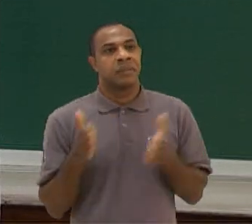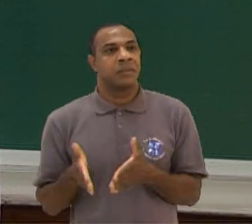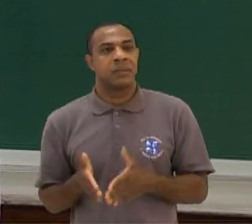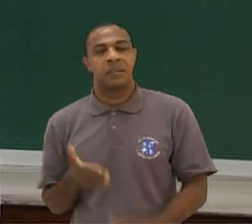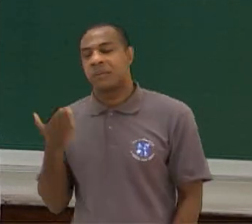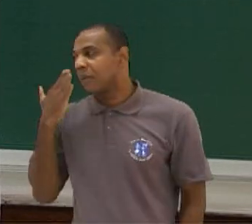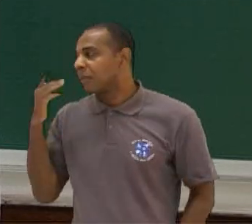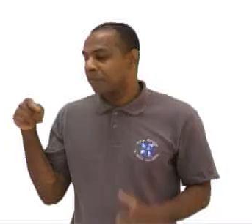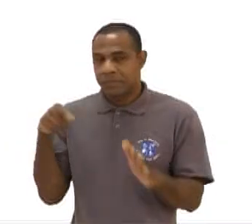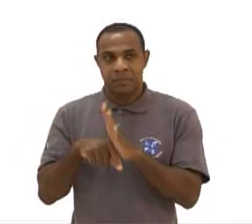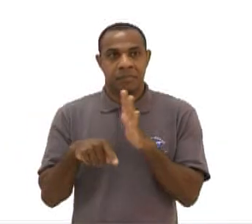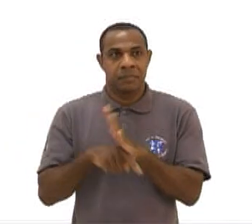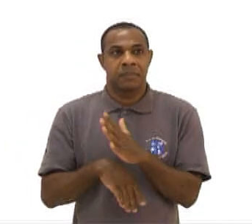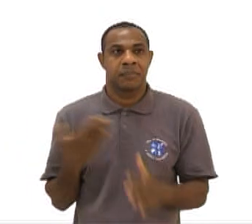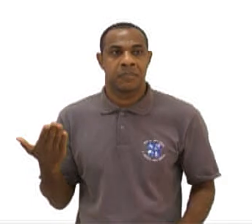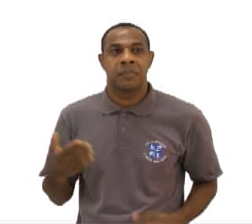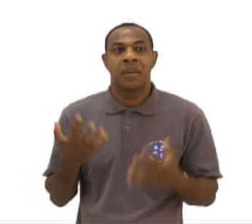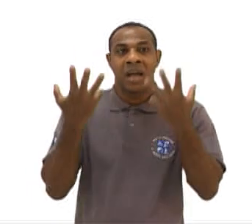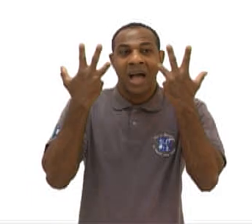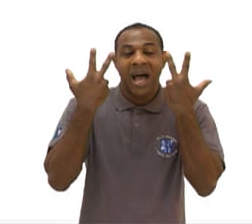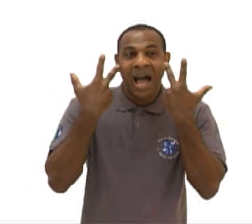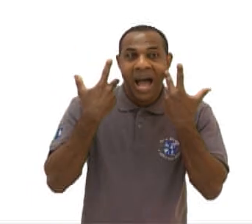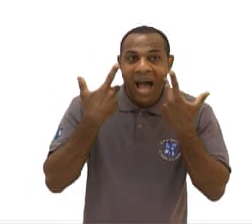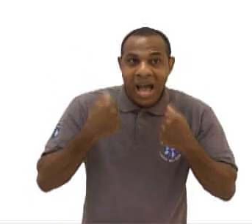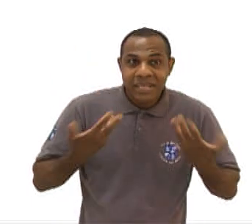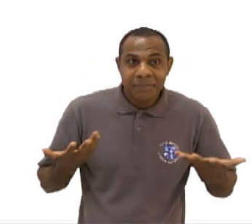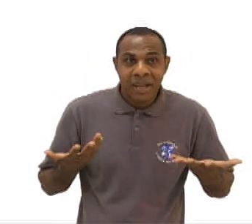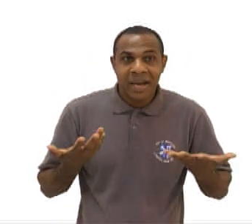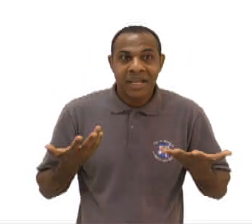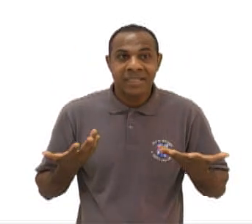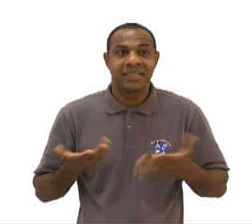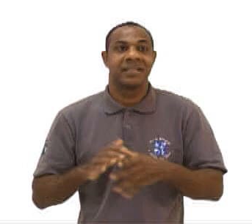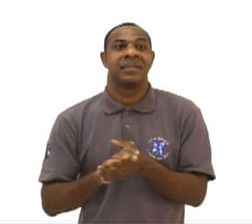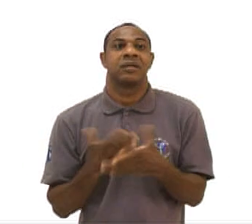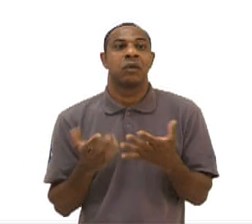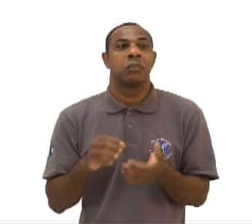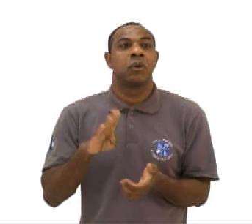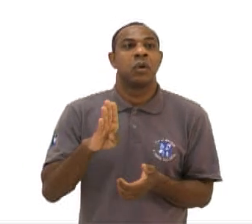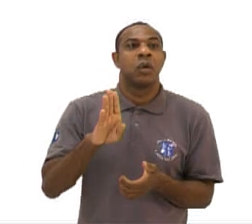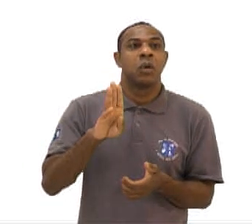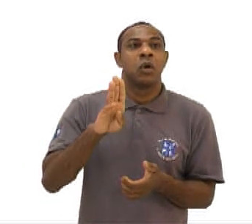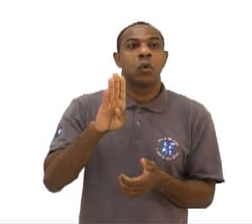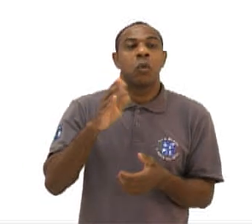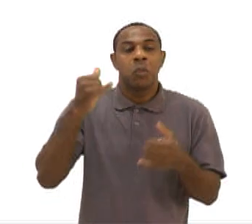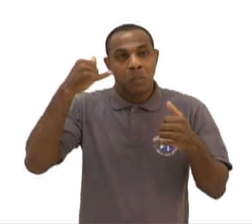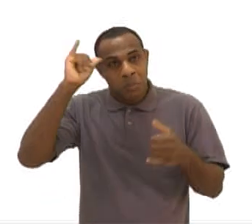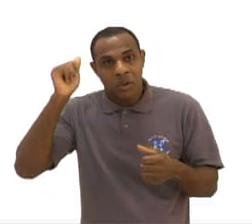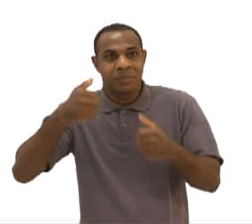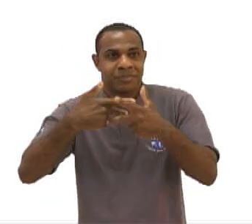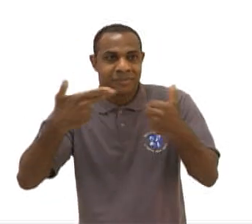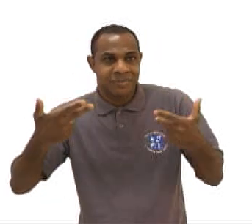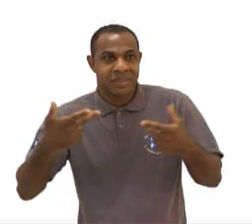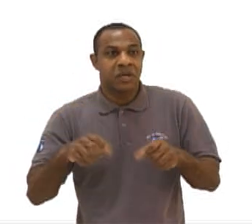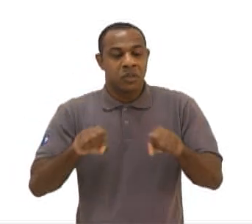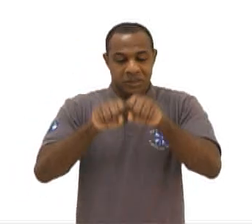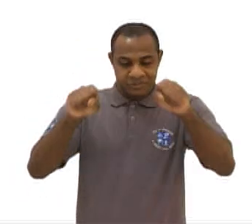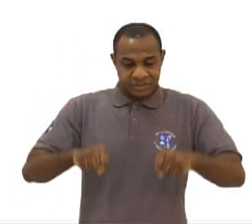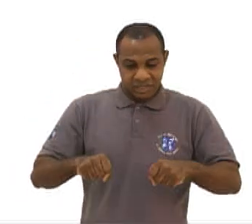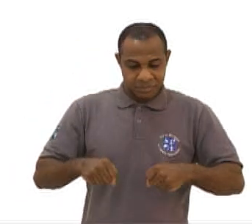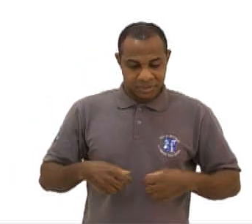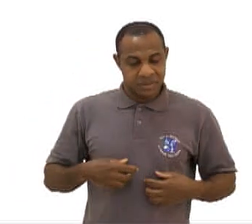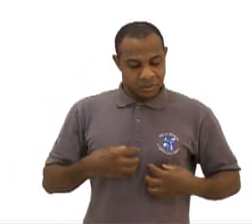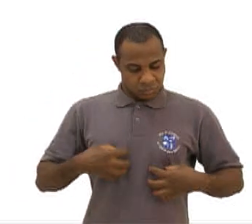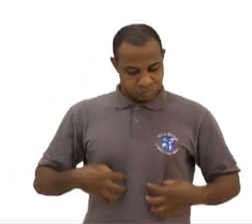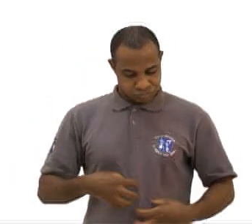aqui, que é um quiz. Animais ruminantes, como os bovinos, mastigam e regurgitam o alimento ingerido. O sistema digestório desses animais é diferente